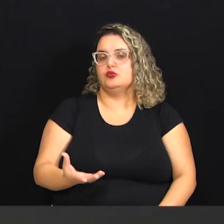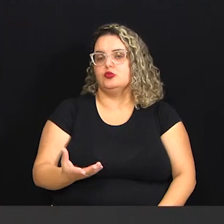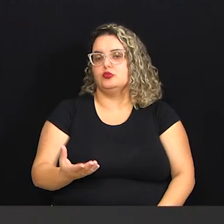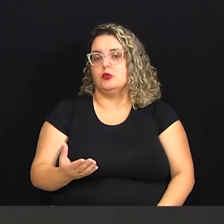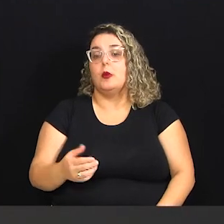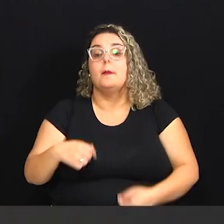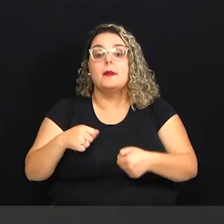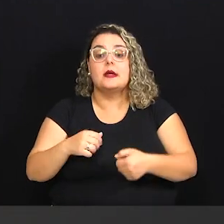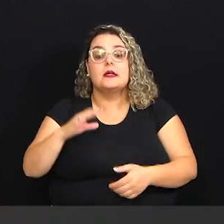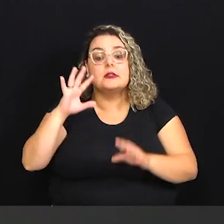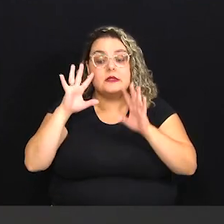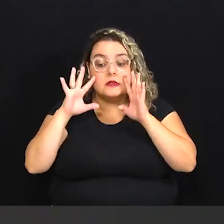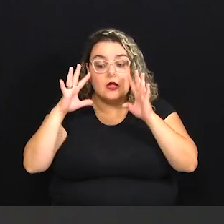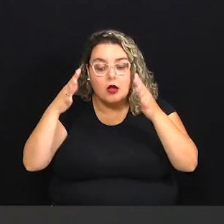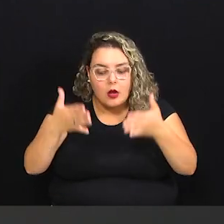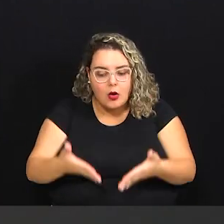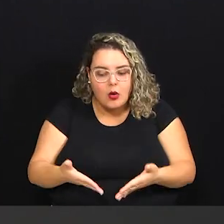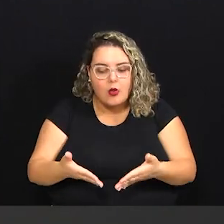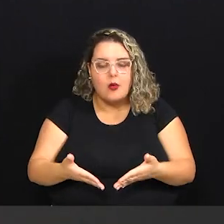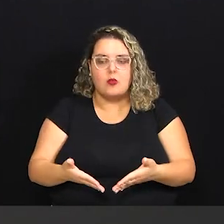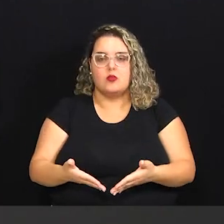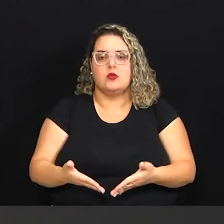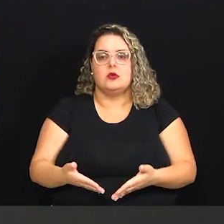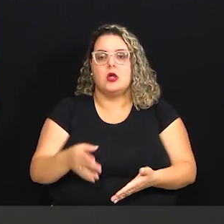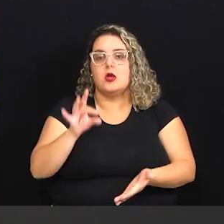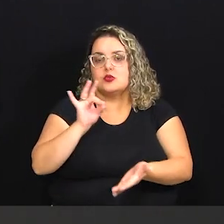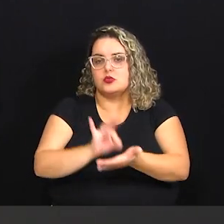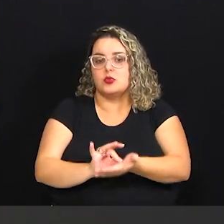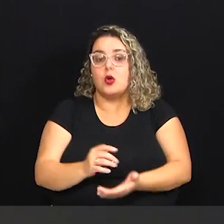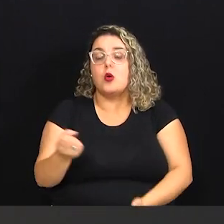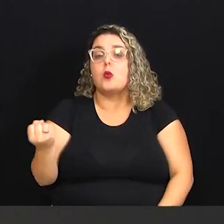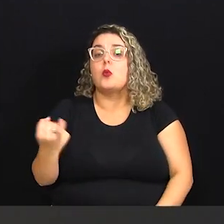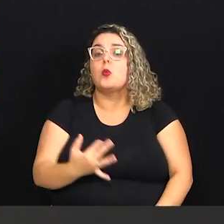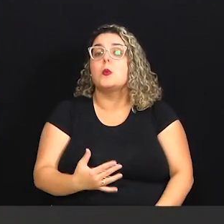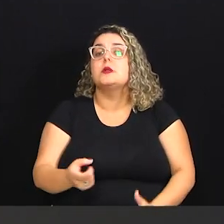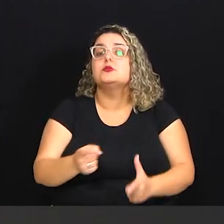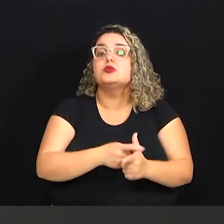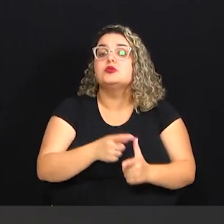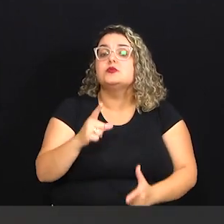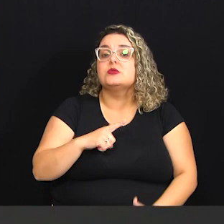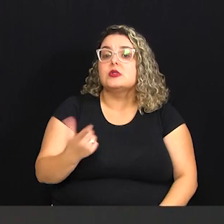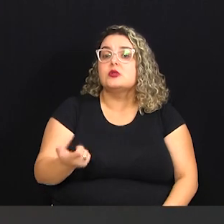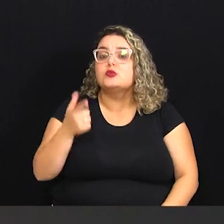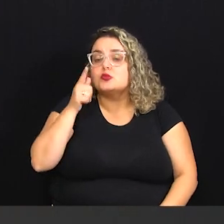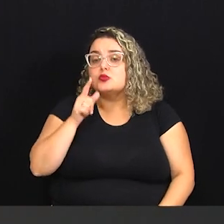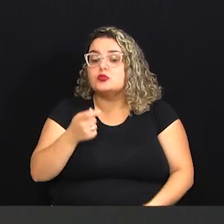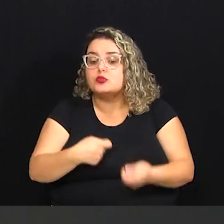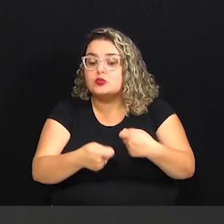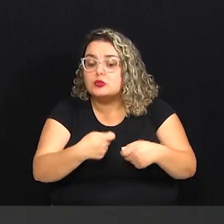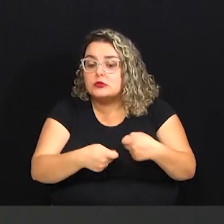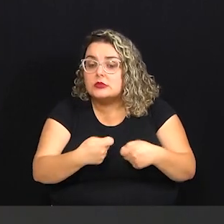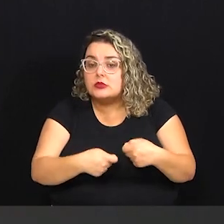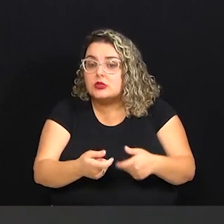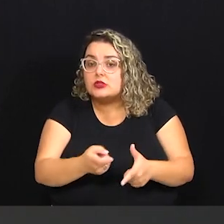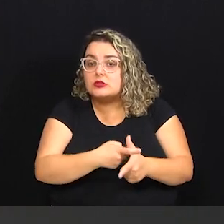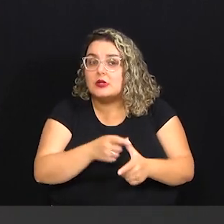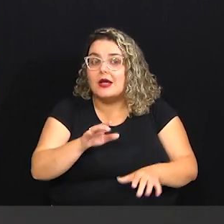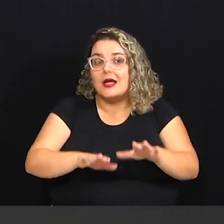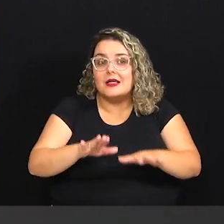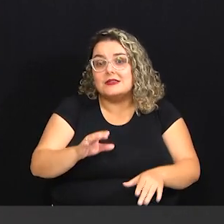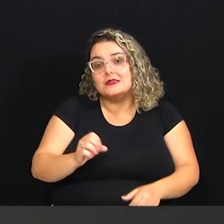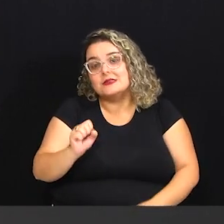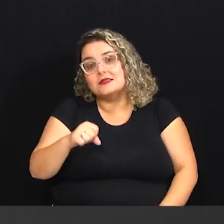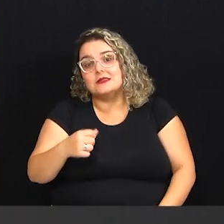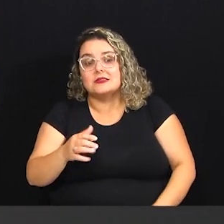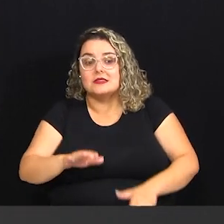sua realidade. Então, quanto de dívida eu já tenho? Eu consigo negociar essa dívida com as pessoas? Vez ou outra